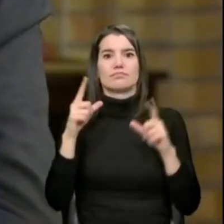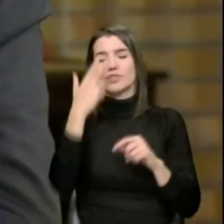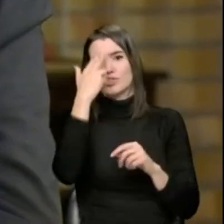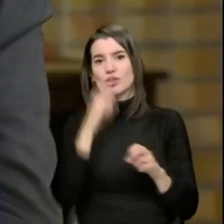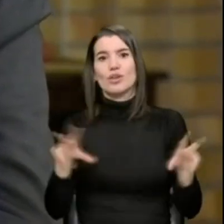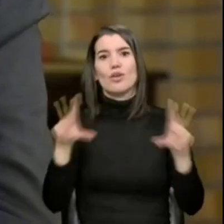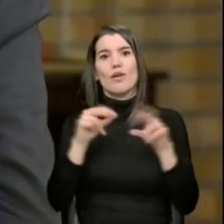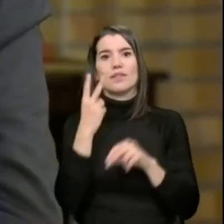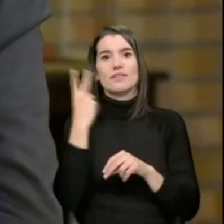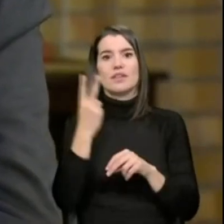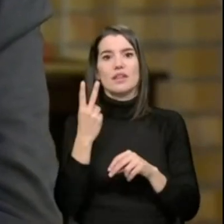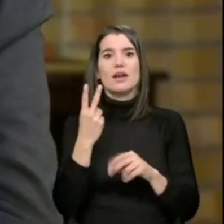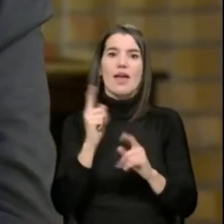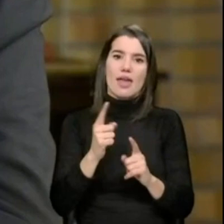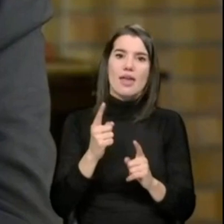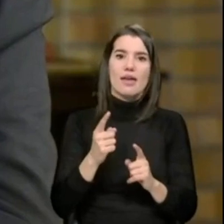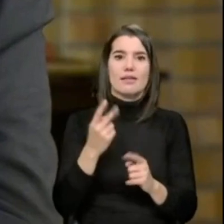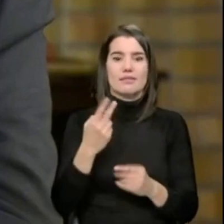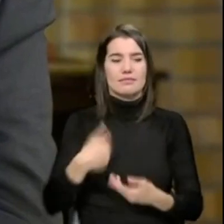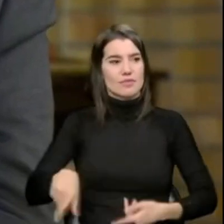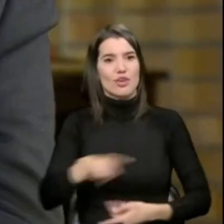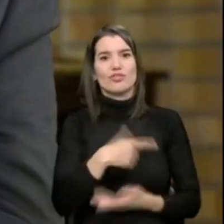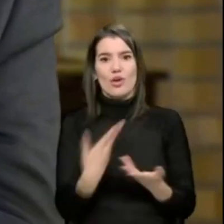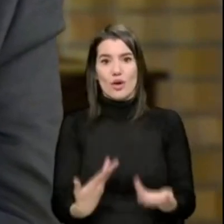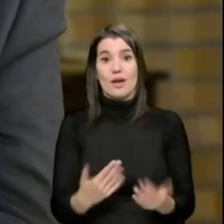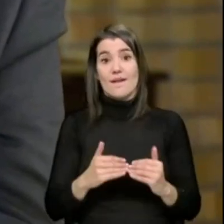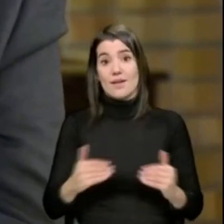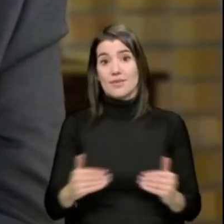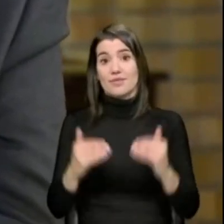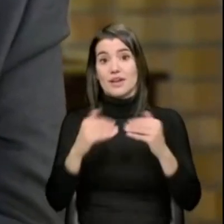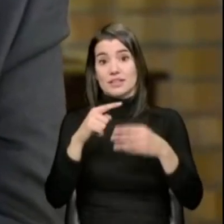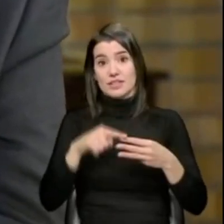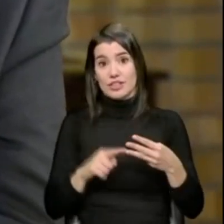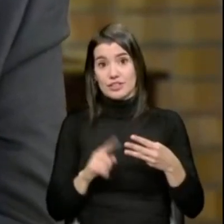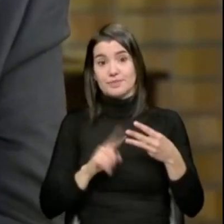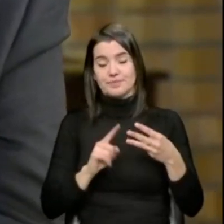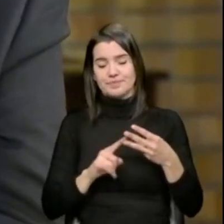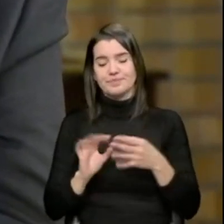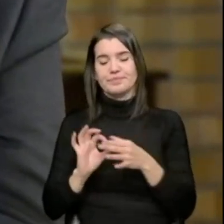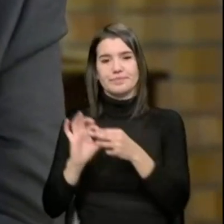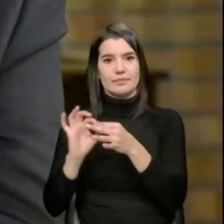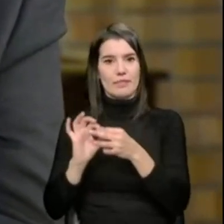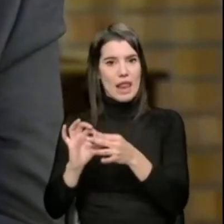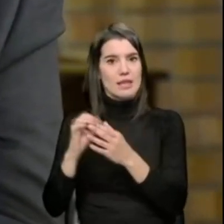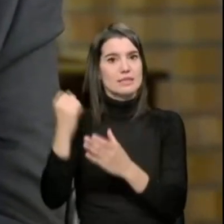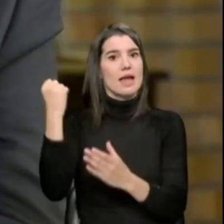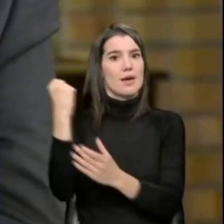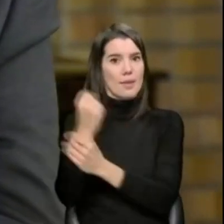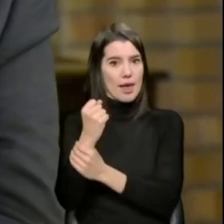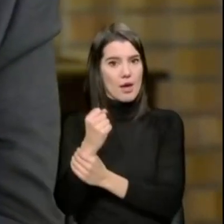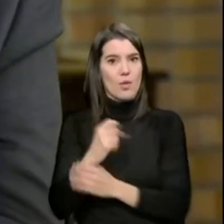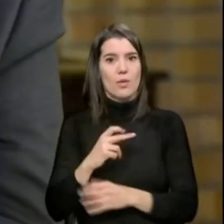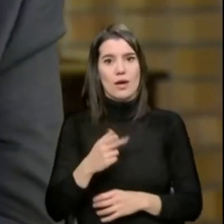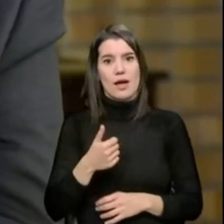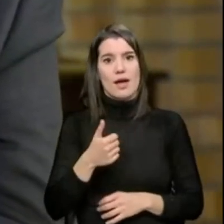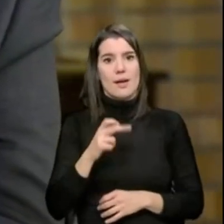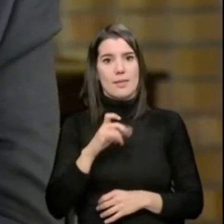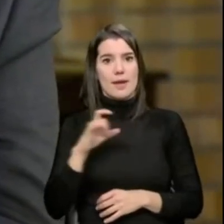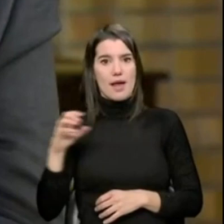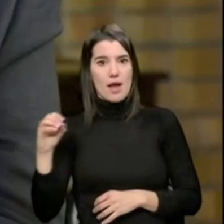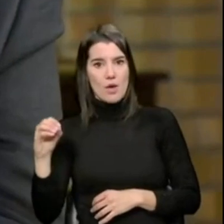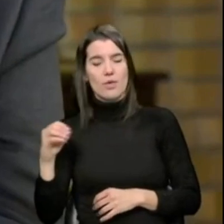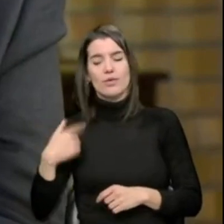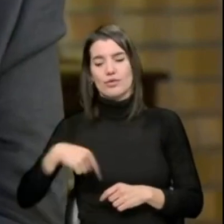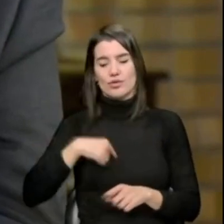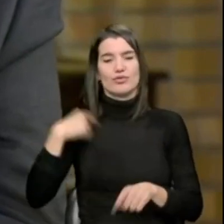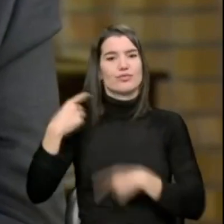acreditamos que nos define hoje. Por isso, estas 3 etapas da aliança com Abraão, que nós somos herdeiros, e toda a história